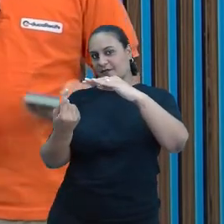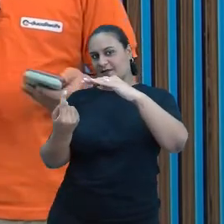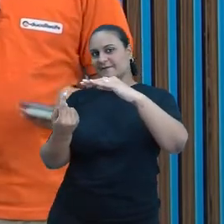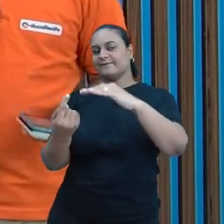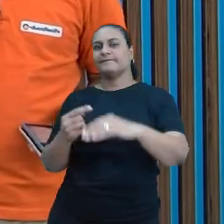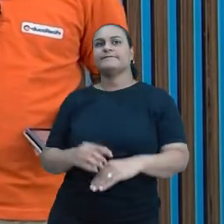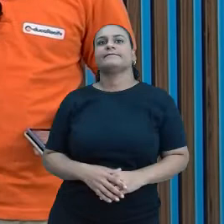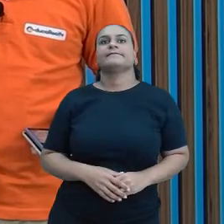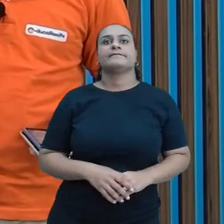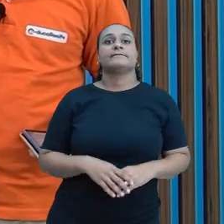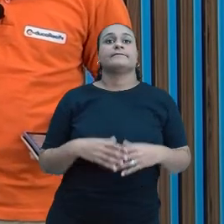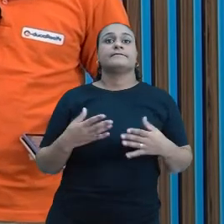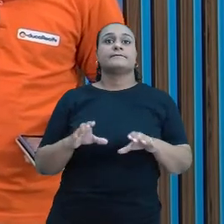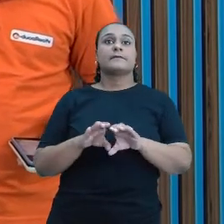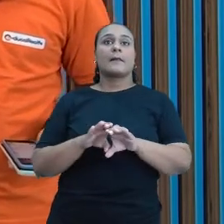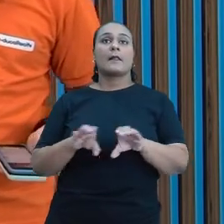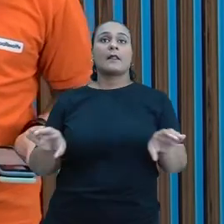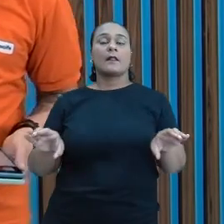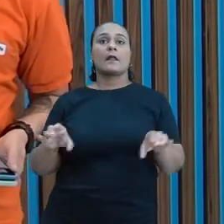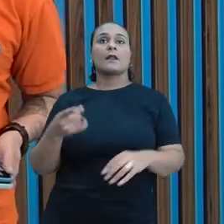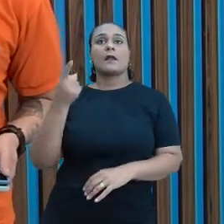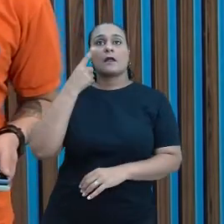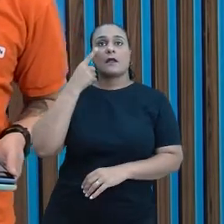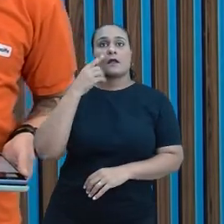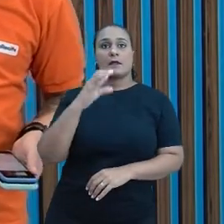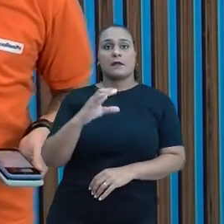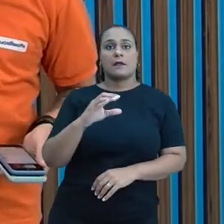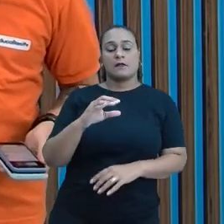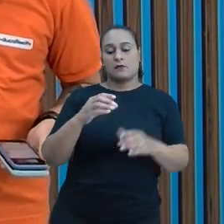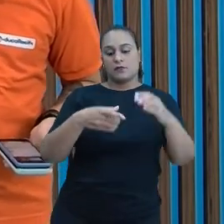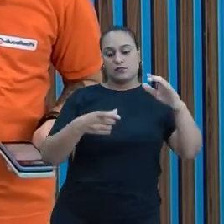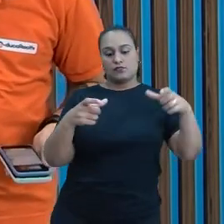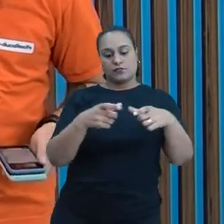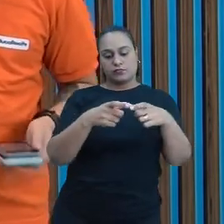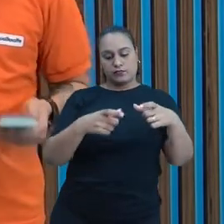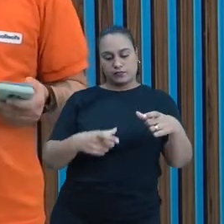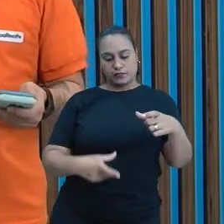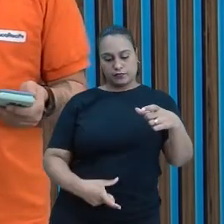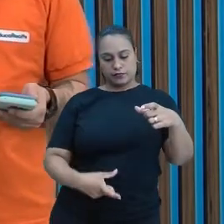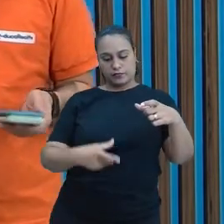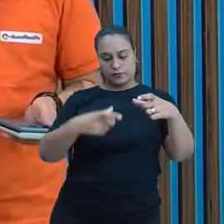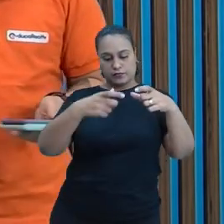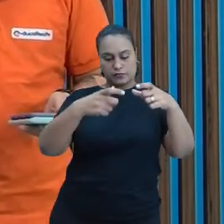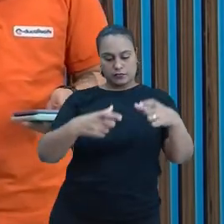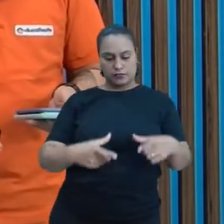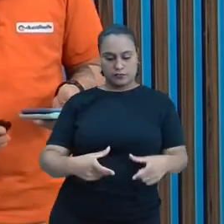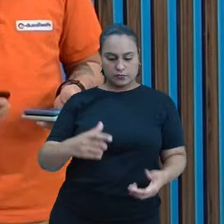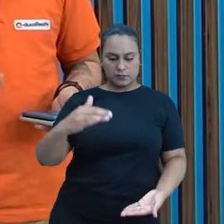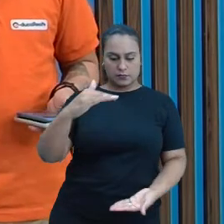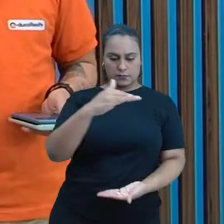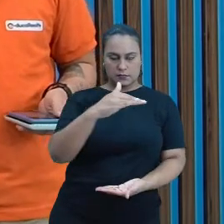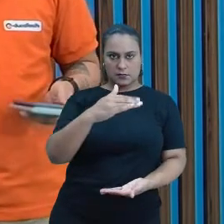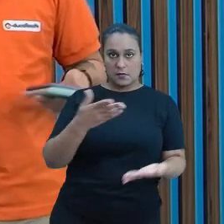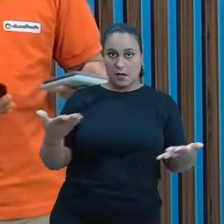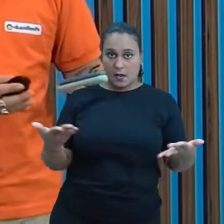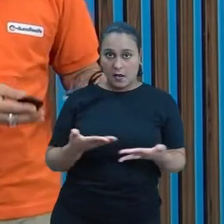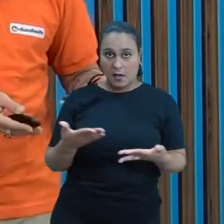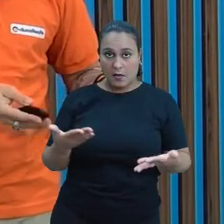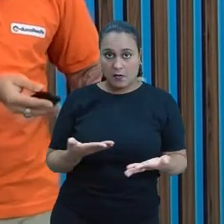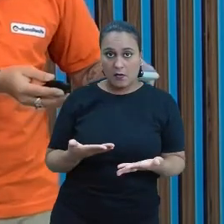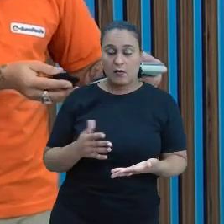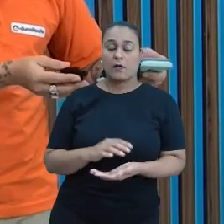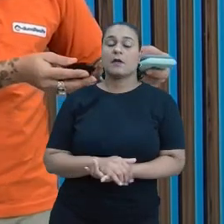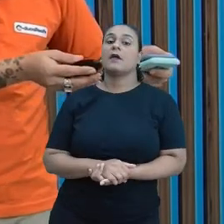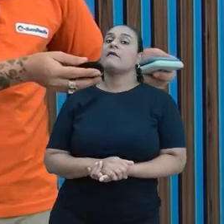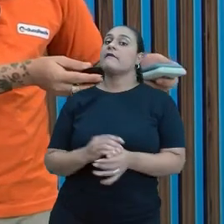certo? Então, esse padrão aí, a gente vai perceber, por exemplo, nos cilindros. Preste atenção que agora que a gente vai começar a fazer uma